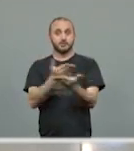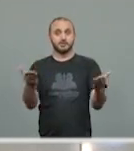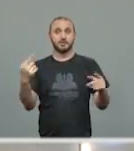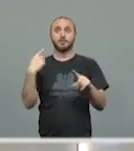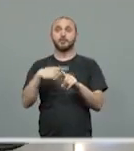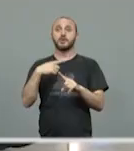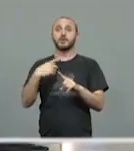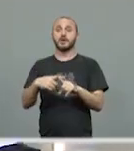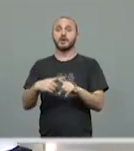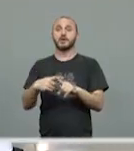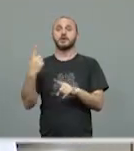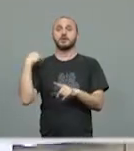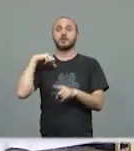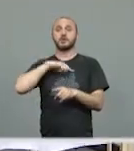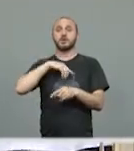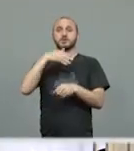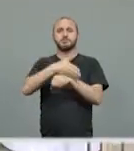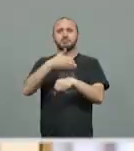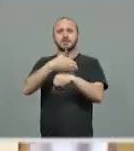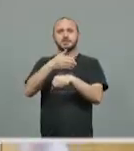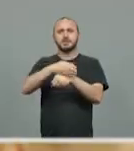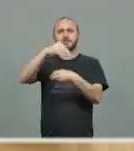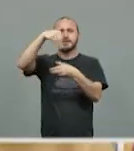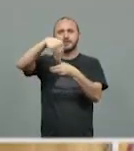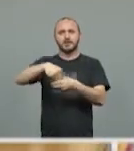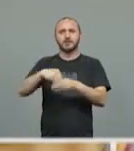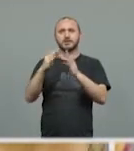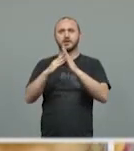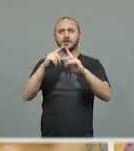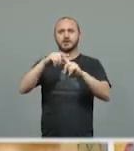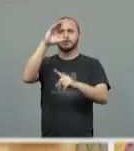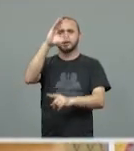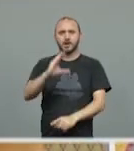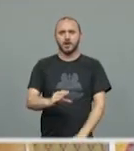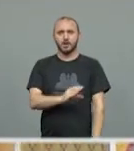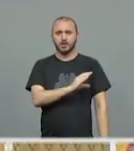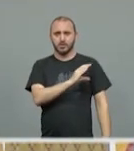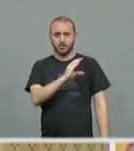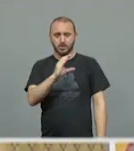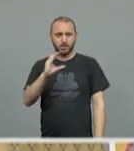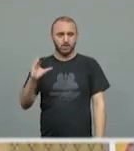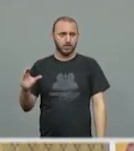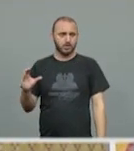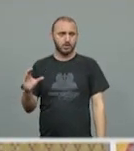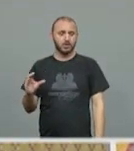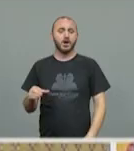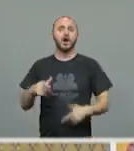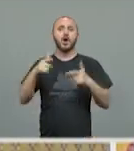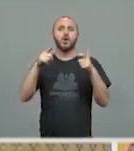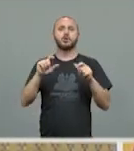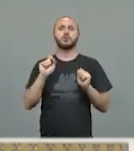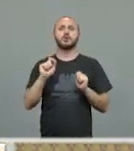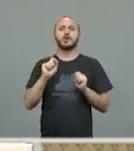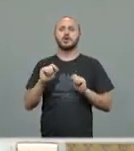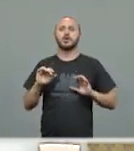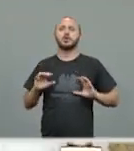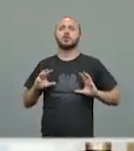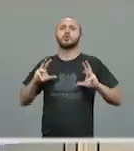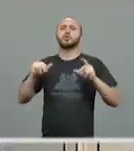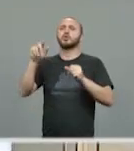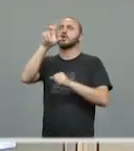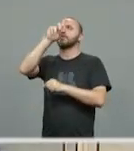somos nós que estamos numa igreja católica, apostólica, romana, onde tudo